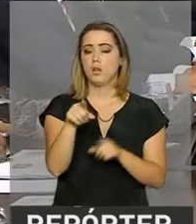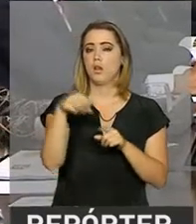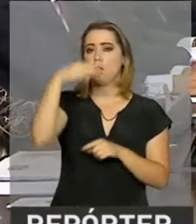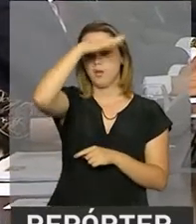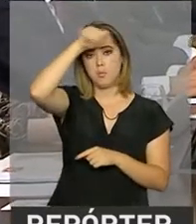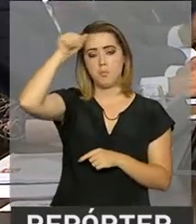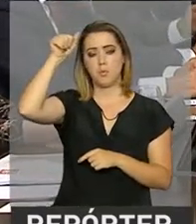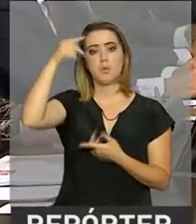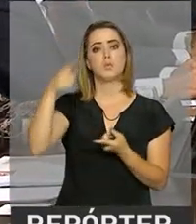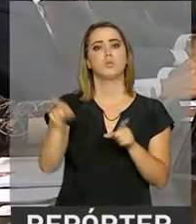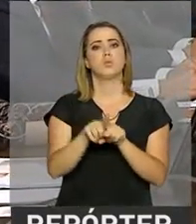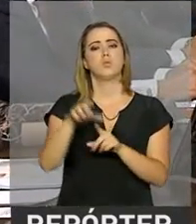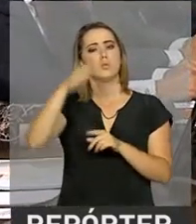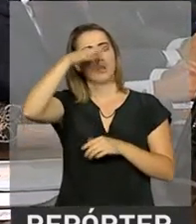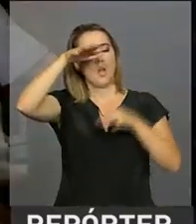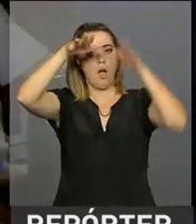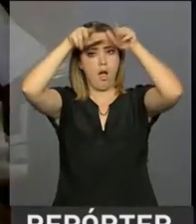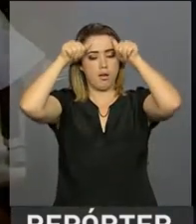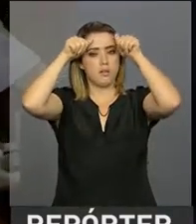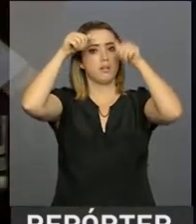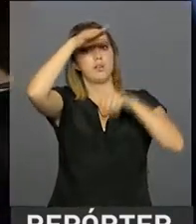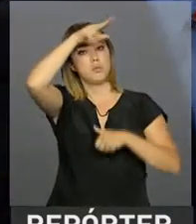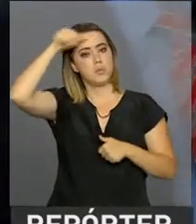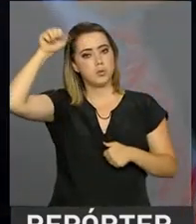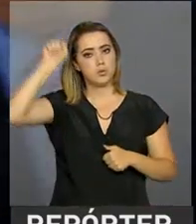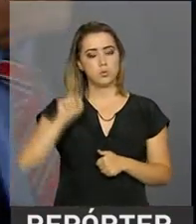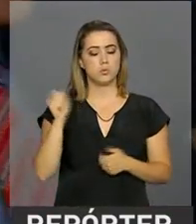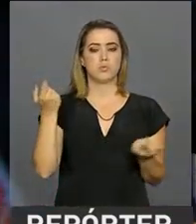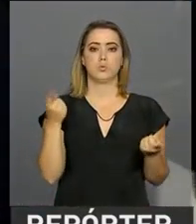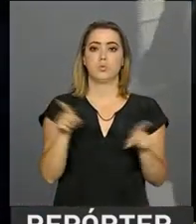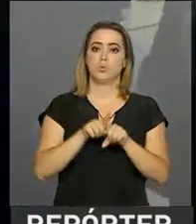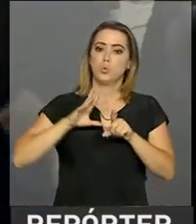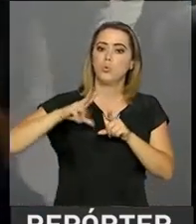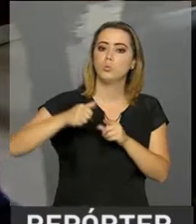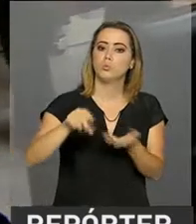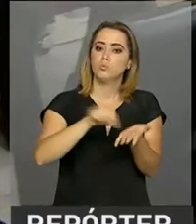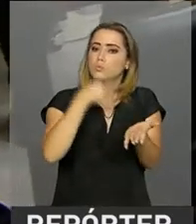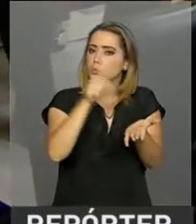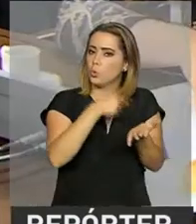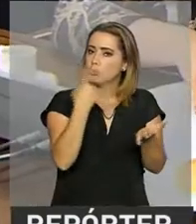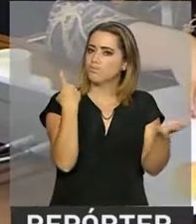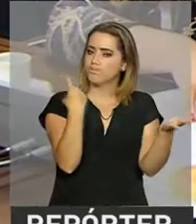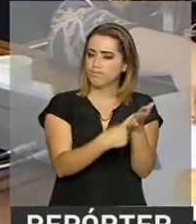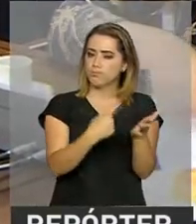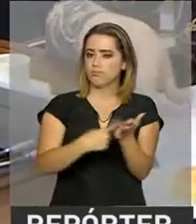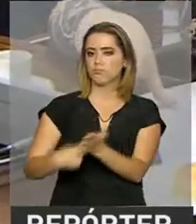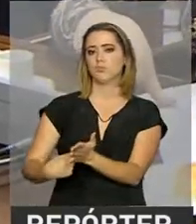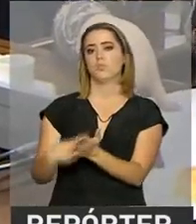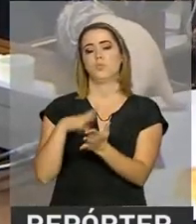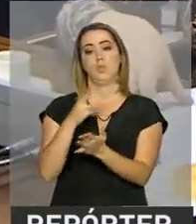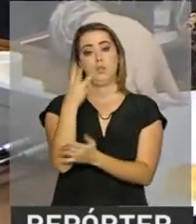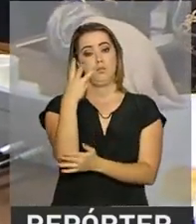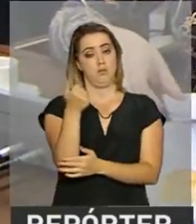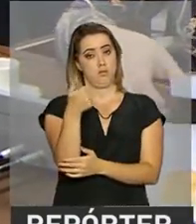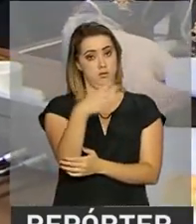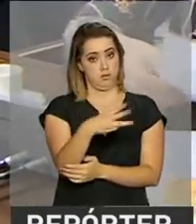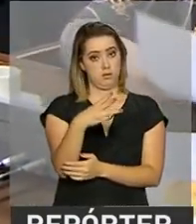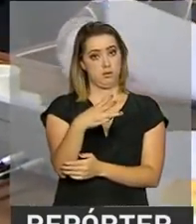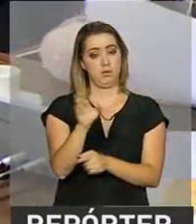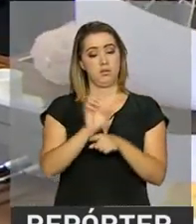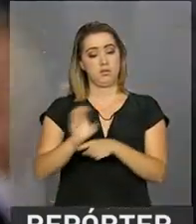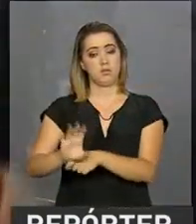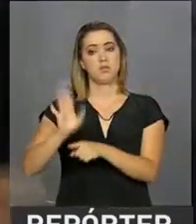vice-governadoras do Acre e do Mato Grosso do Sul. Todos assinaram a adesão ao plano, que já tem data para entrar em operação em 3 estados: